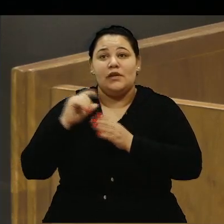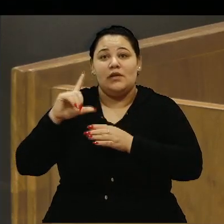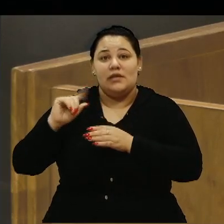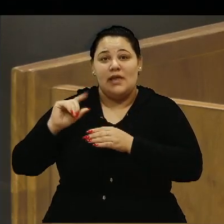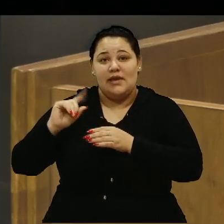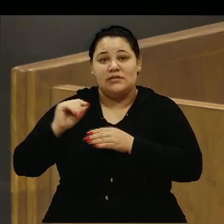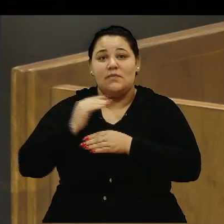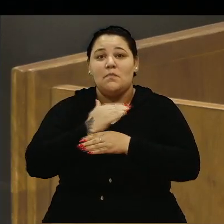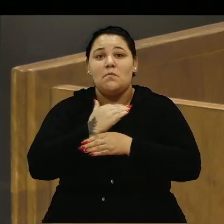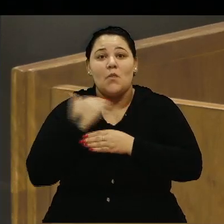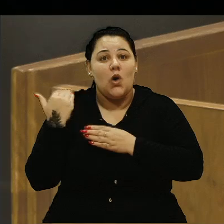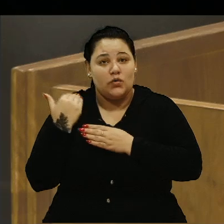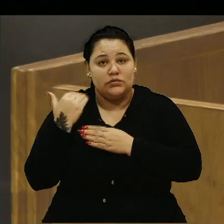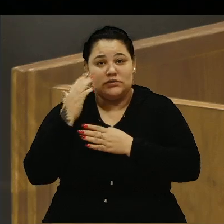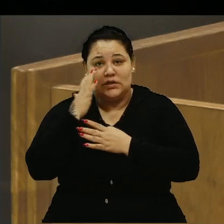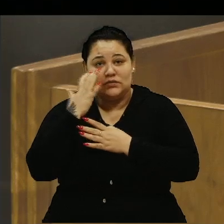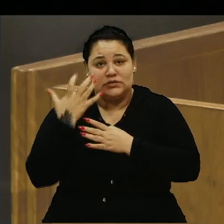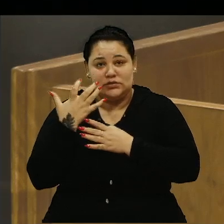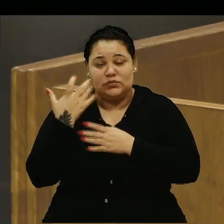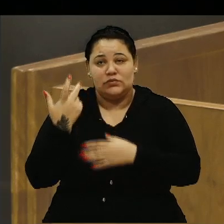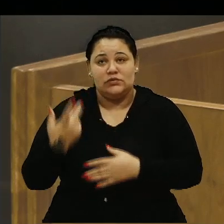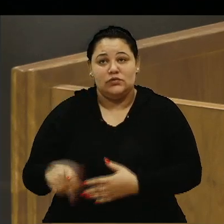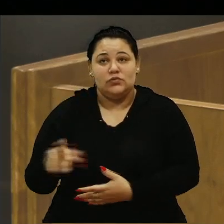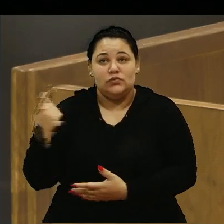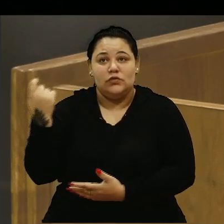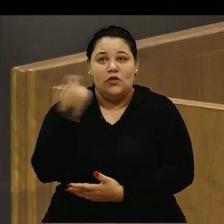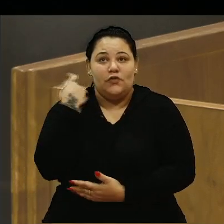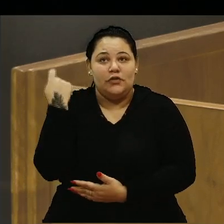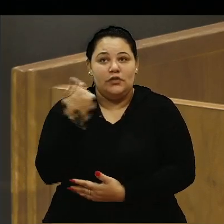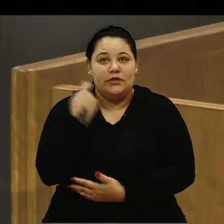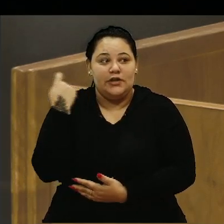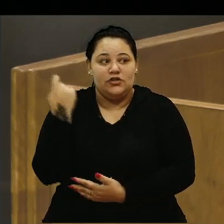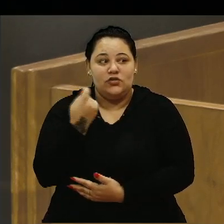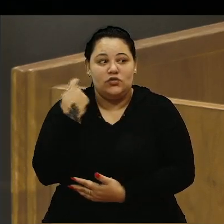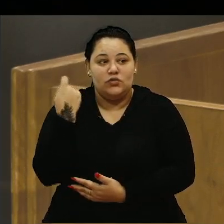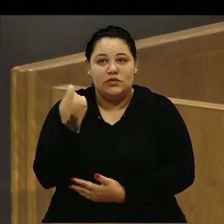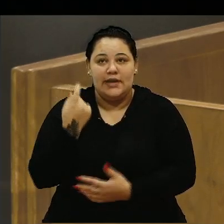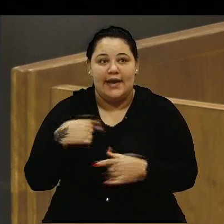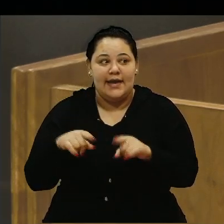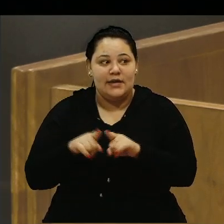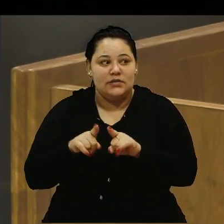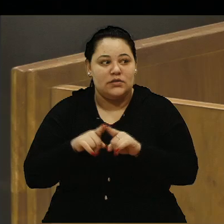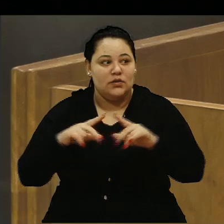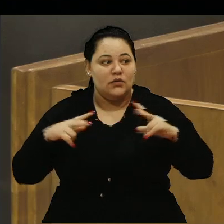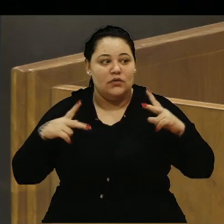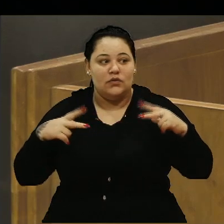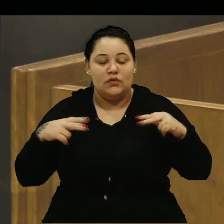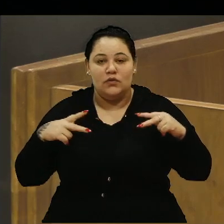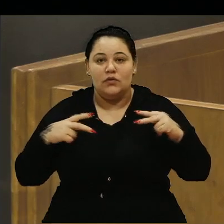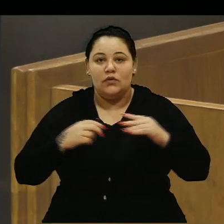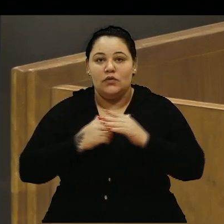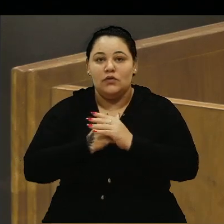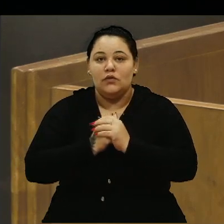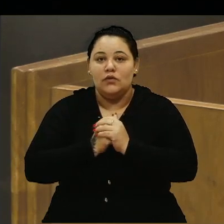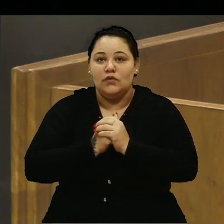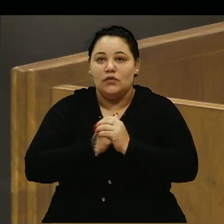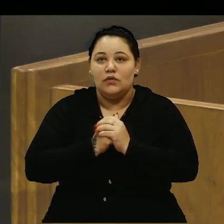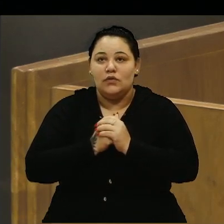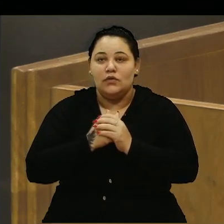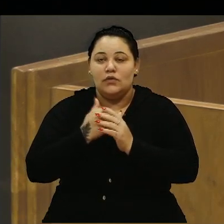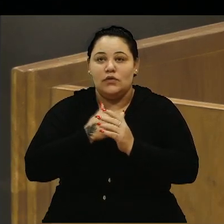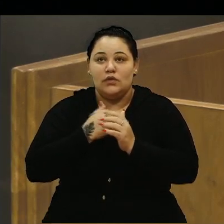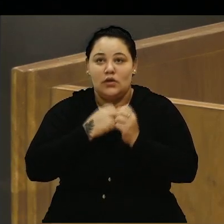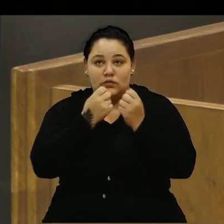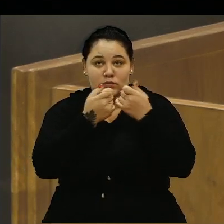feminicídios que houve aqui no Rio Grande do Sul nesse feriado prolongado. E aí eu remonto